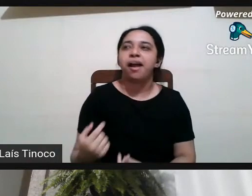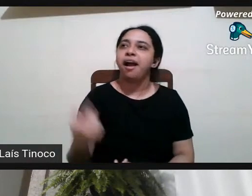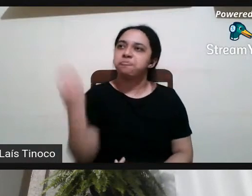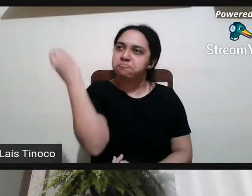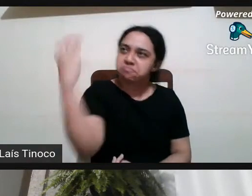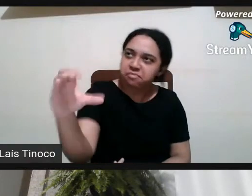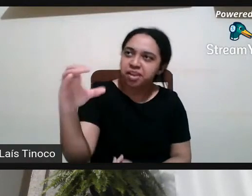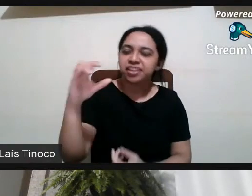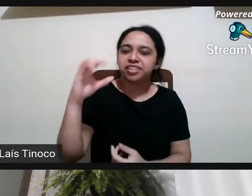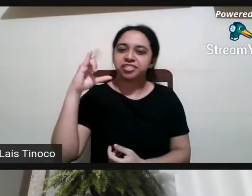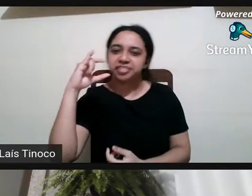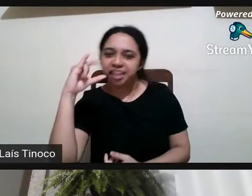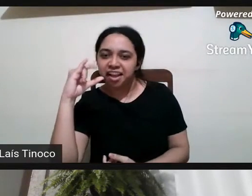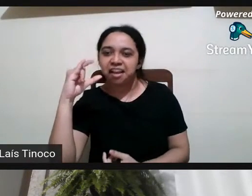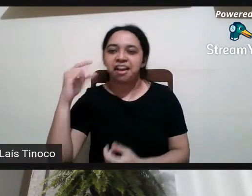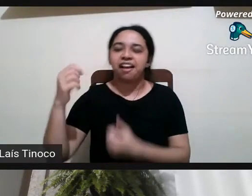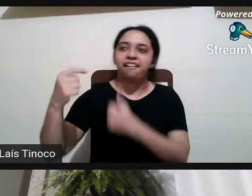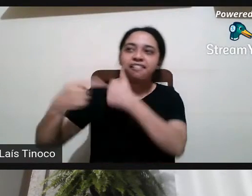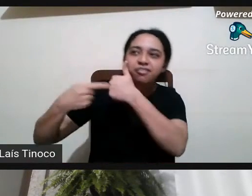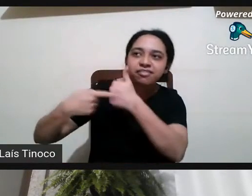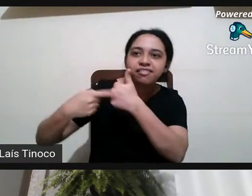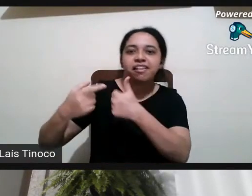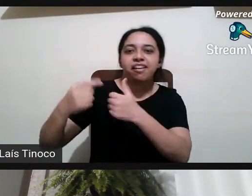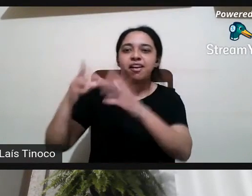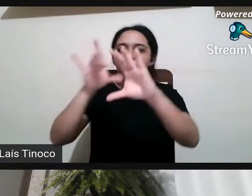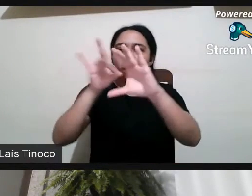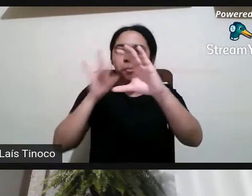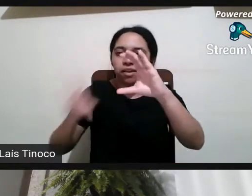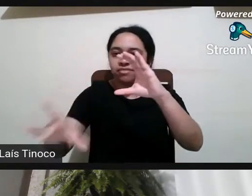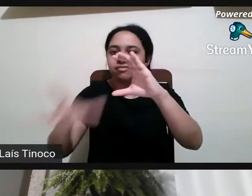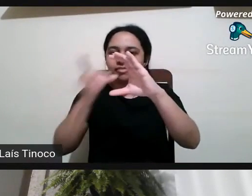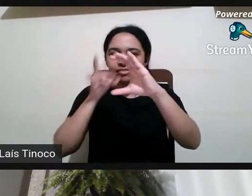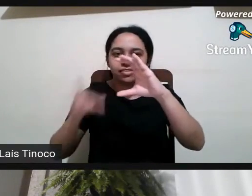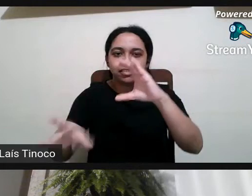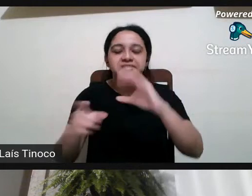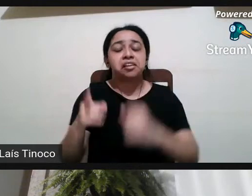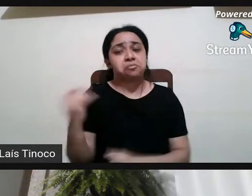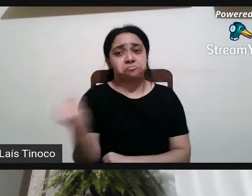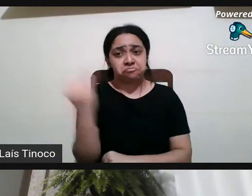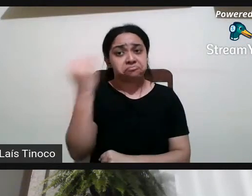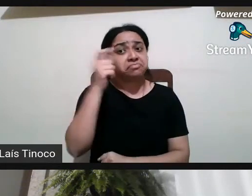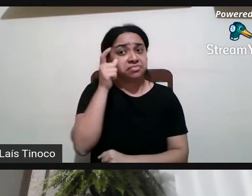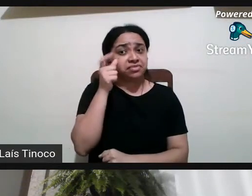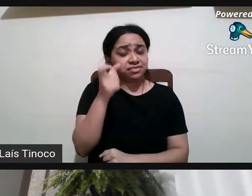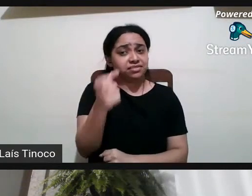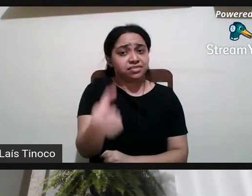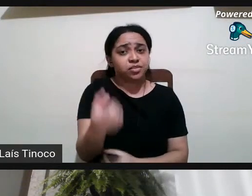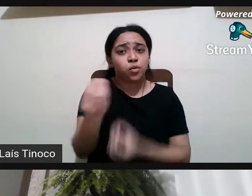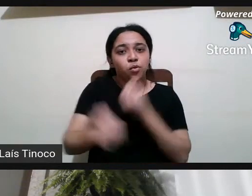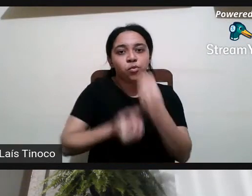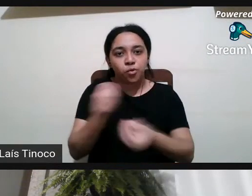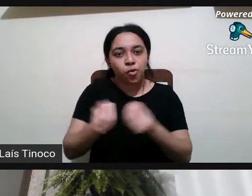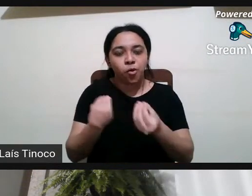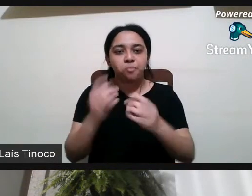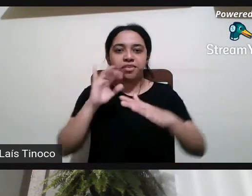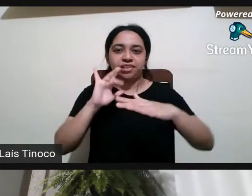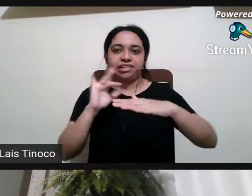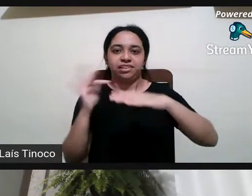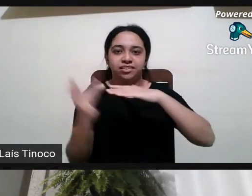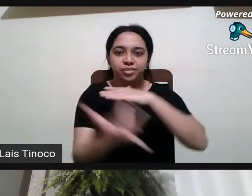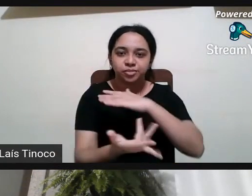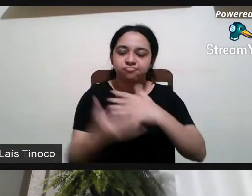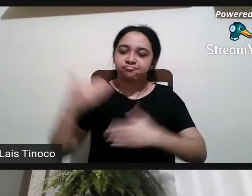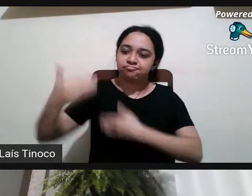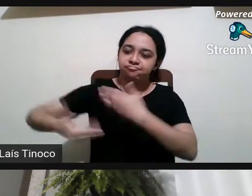Instagram, vamos nos seguir no Instagram, já estão trocando contatos, e é bem importante, bem interessante ver como essas redes vão se construindo